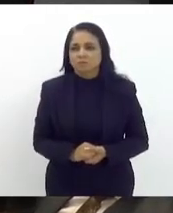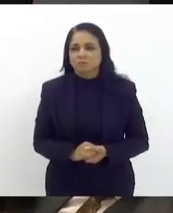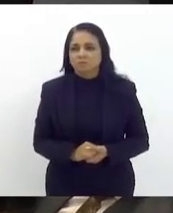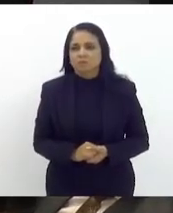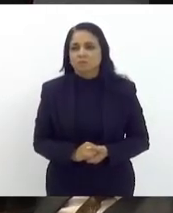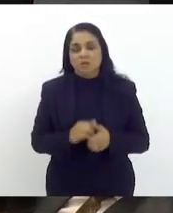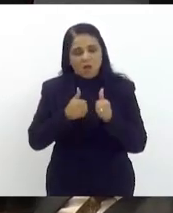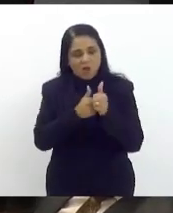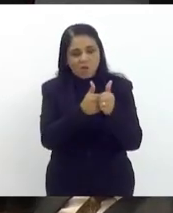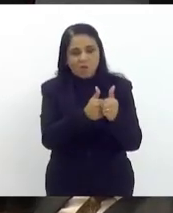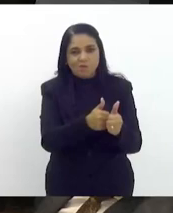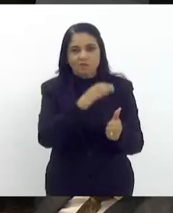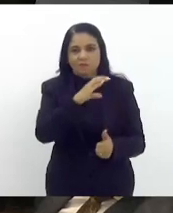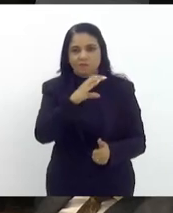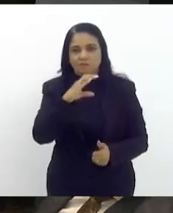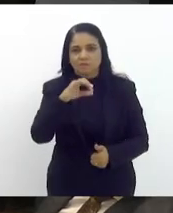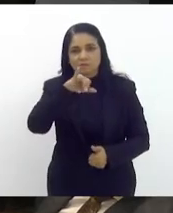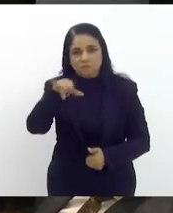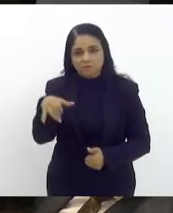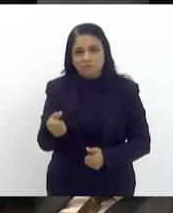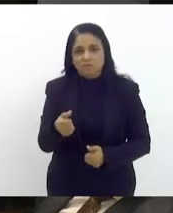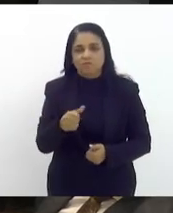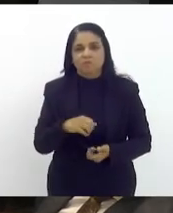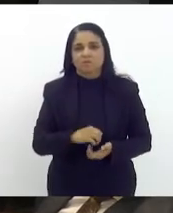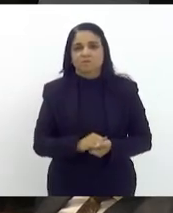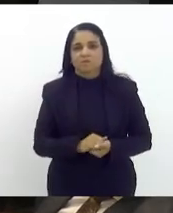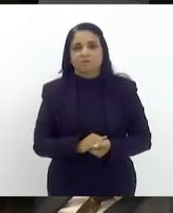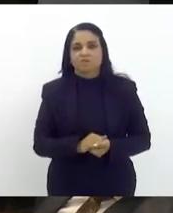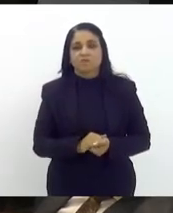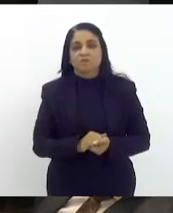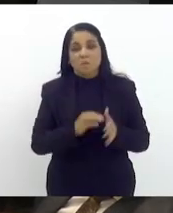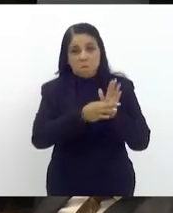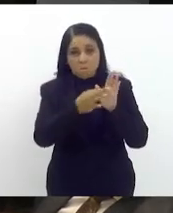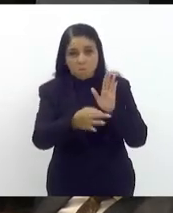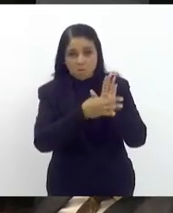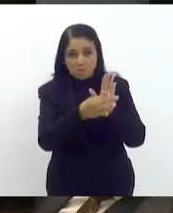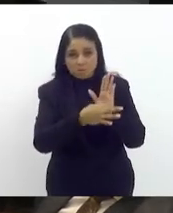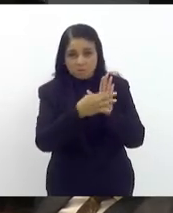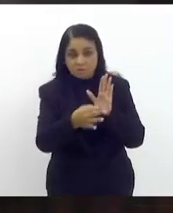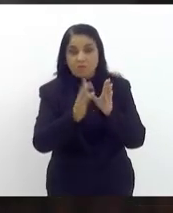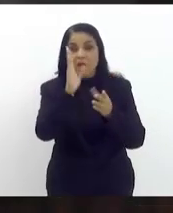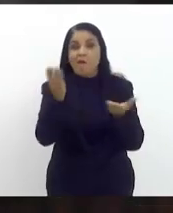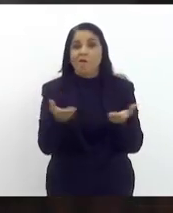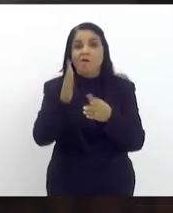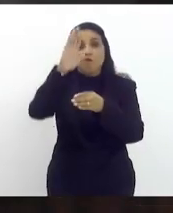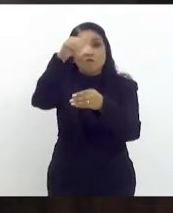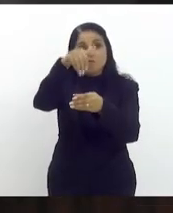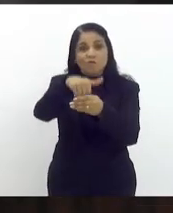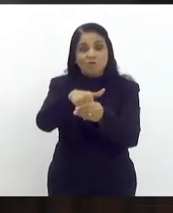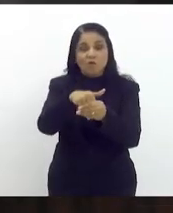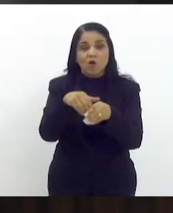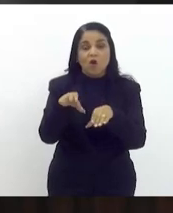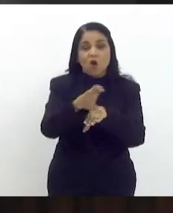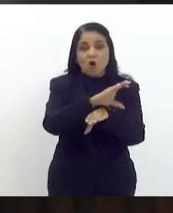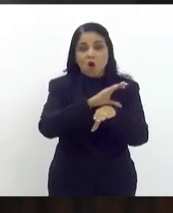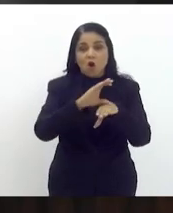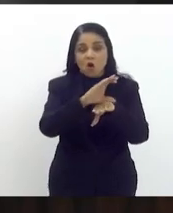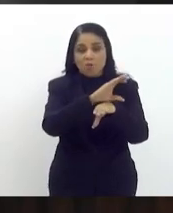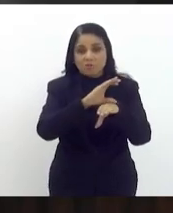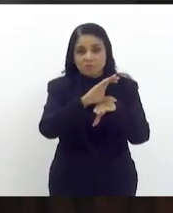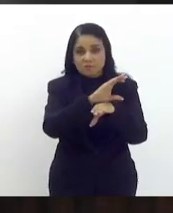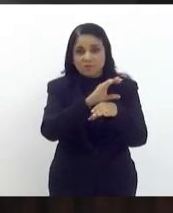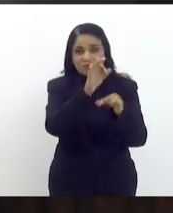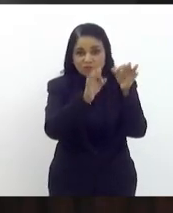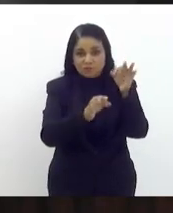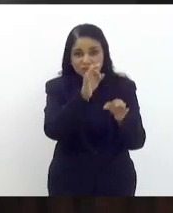acompanha CCJ presidente com os pareceres emitidos em votação o parecer da comissão de condição e justiça